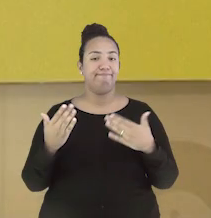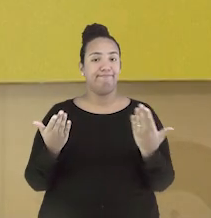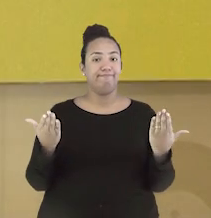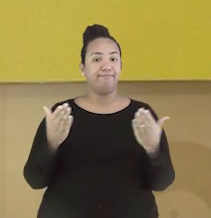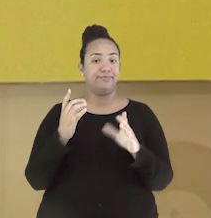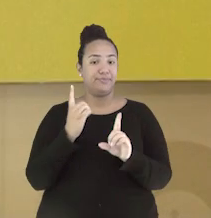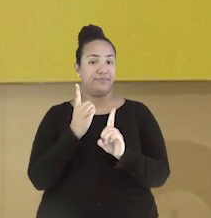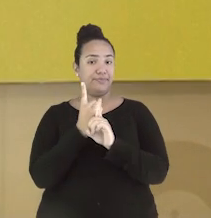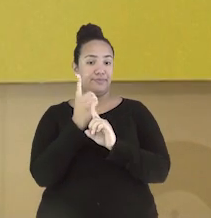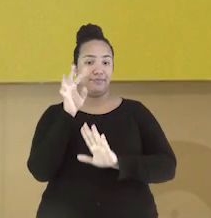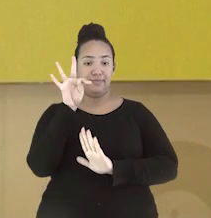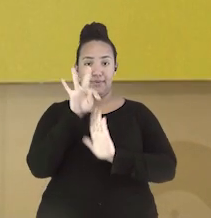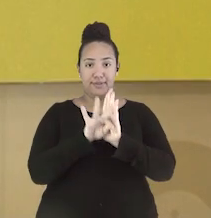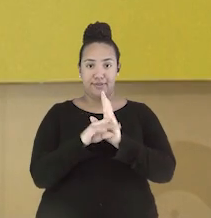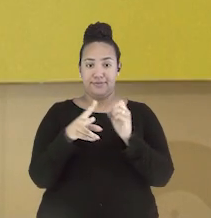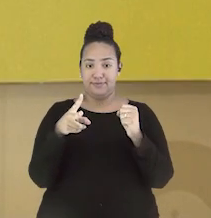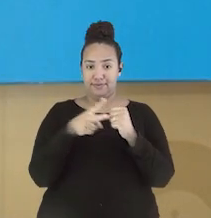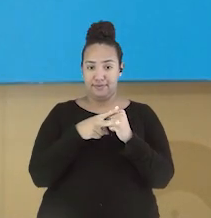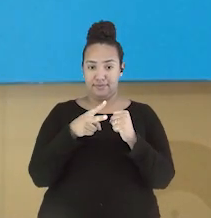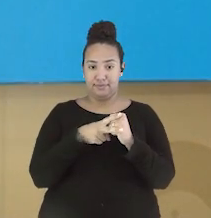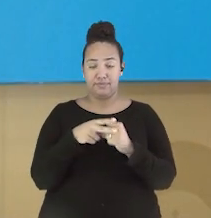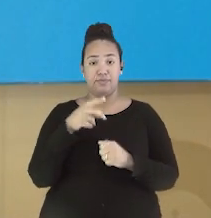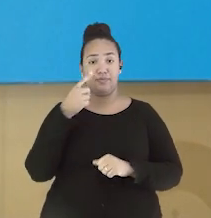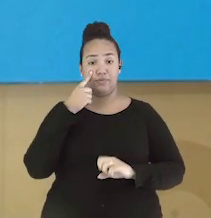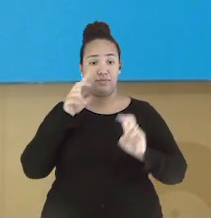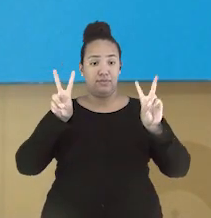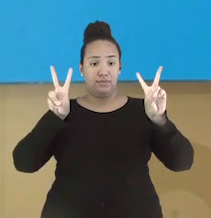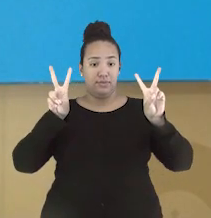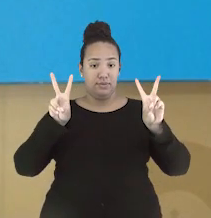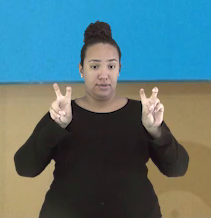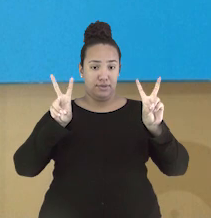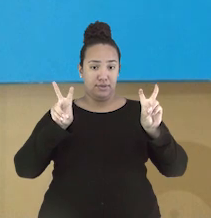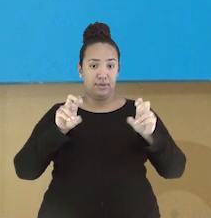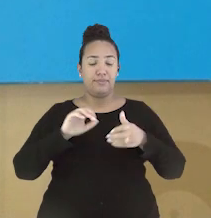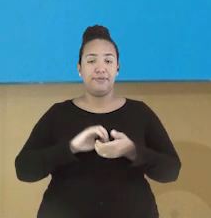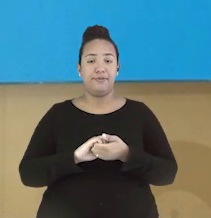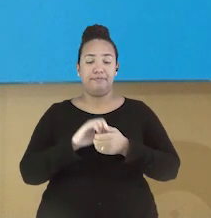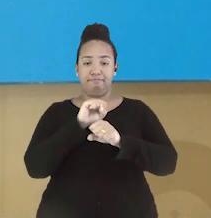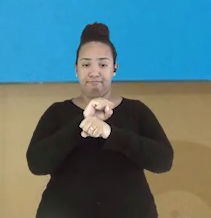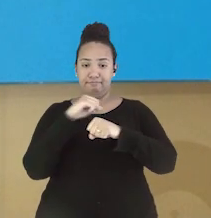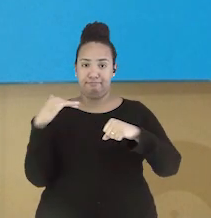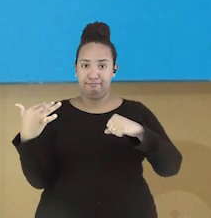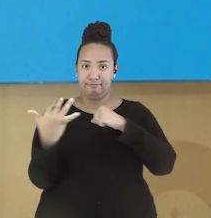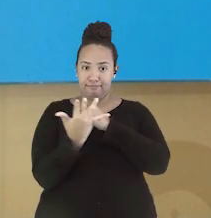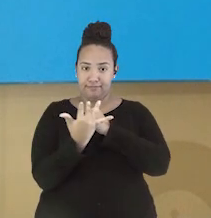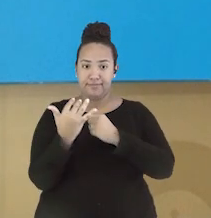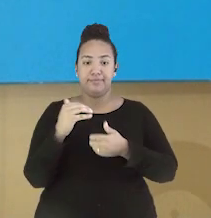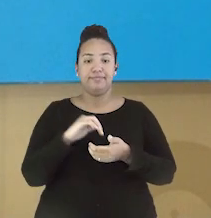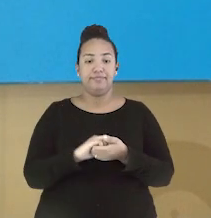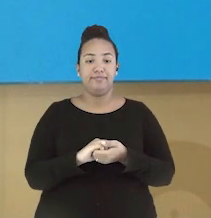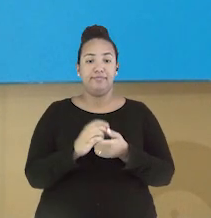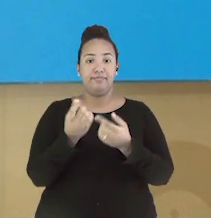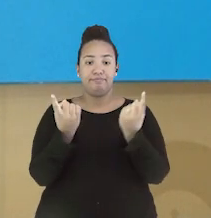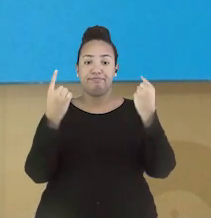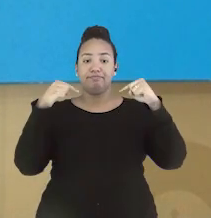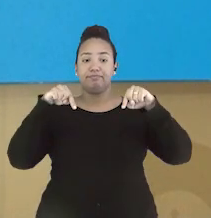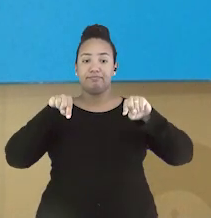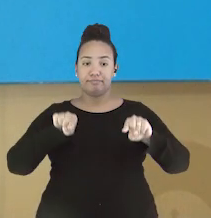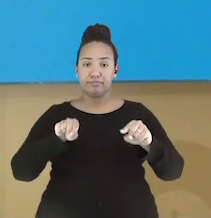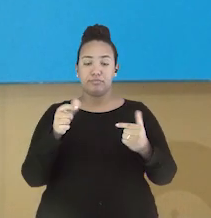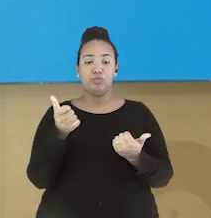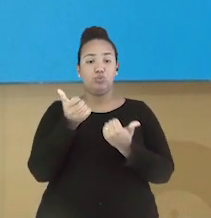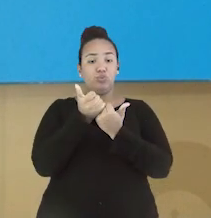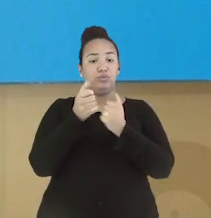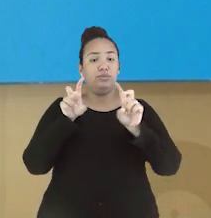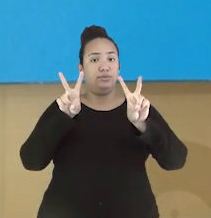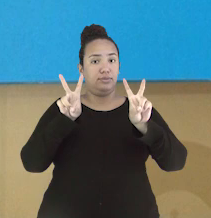Vamos encontrar os textos verbais. Primeiro, temos o título, Coronavírus Covid-19. Logo abaixo, nós temos